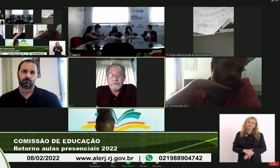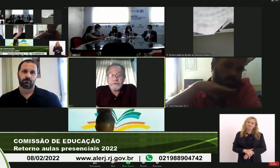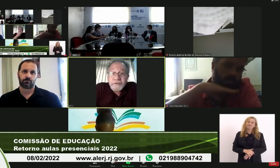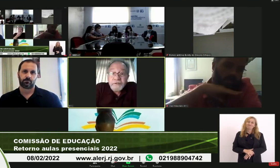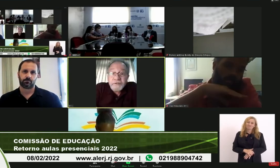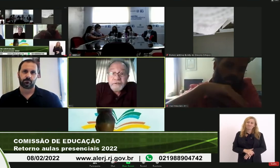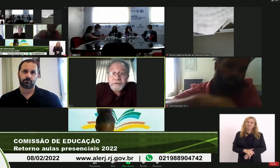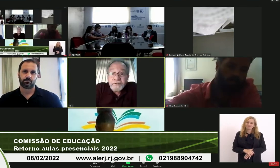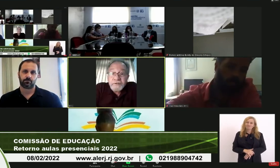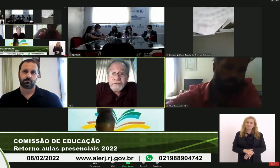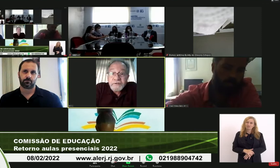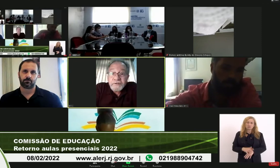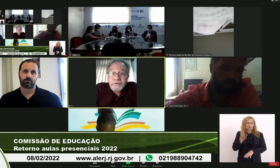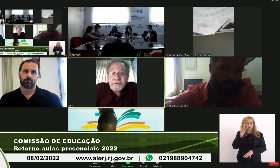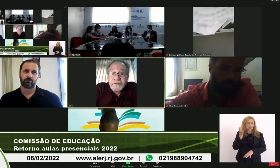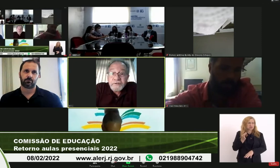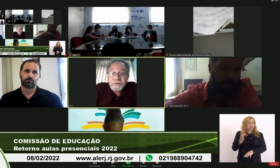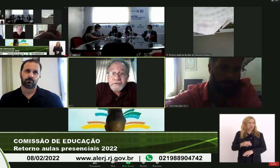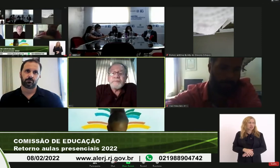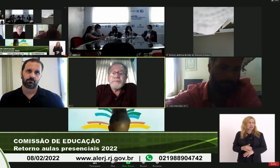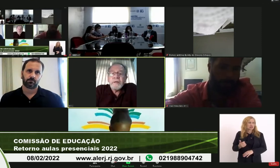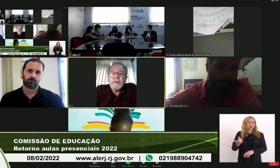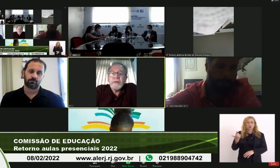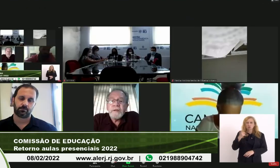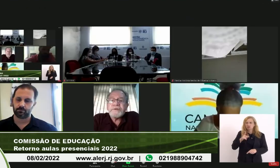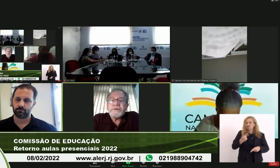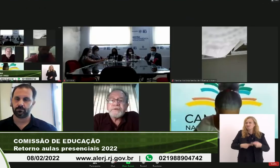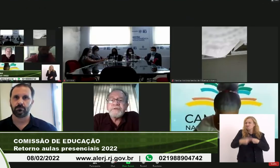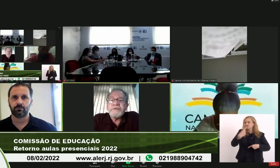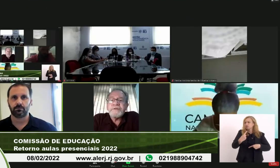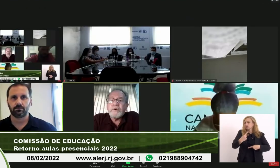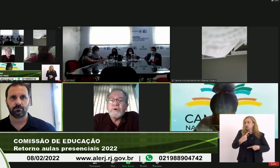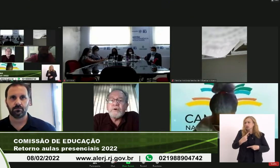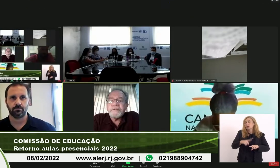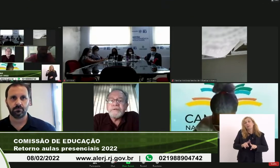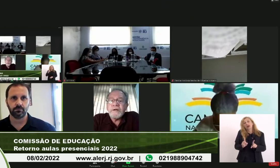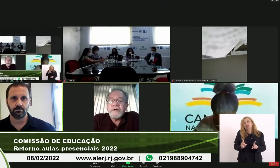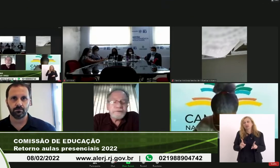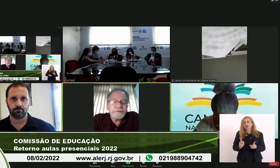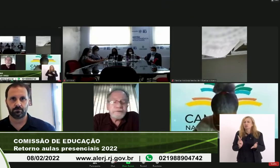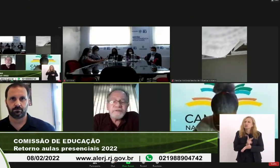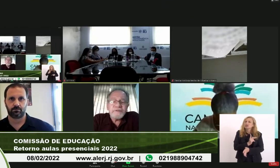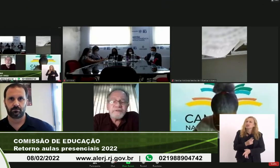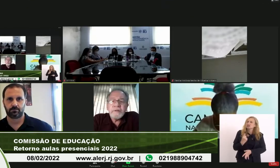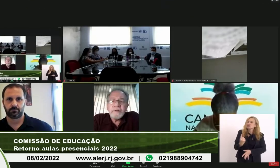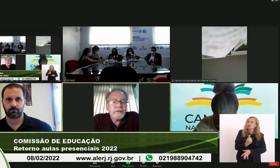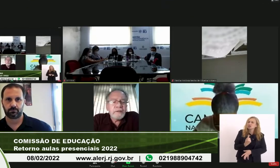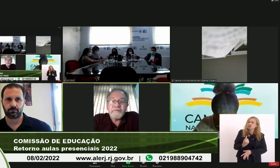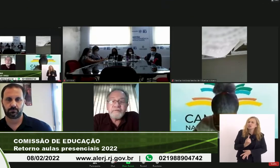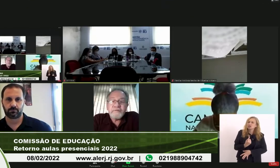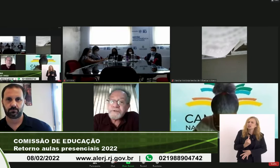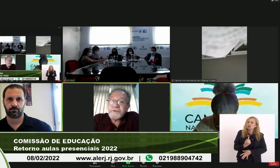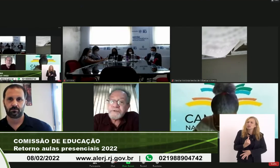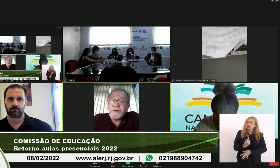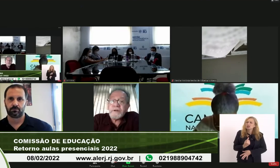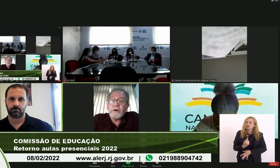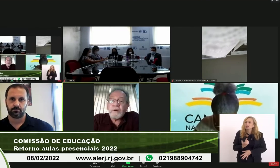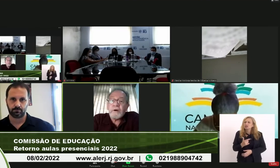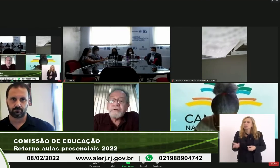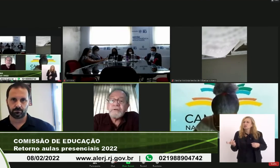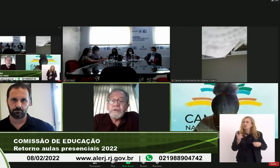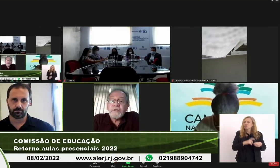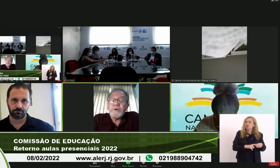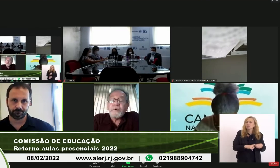se a gente vai conseguir superar, mas é importante que nós garantamos a volta às